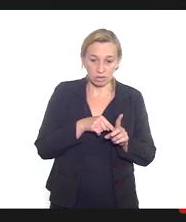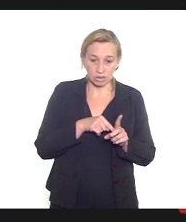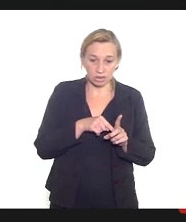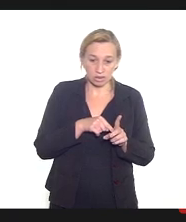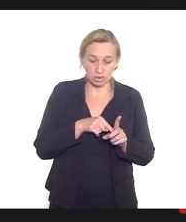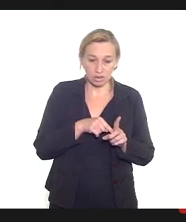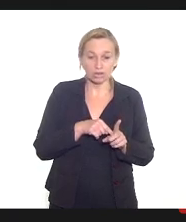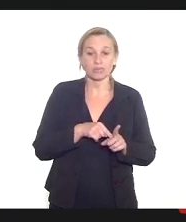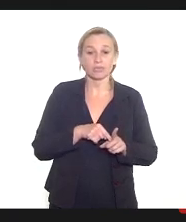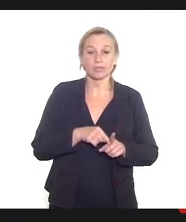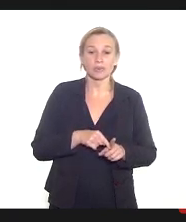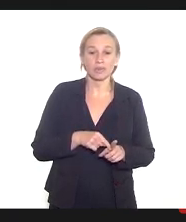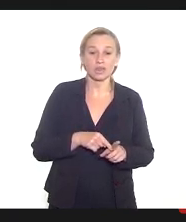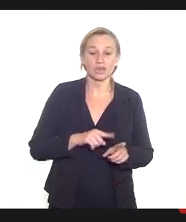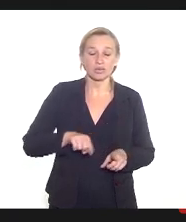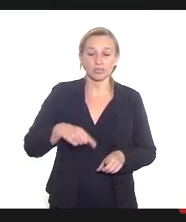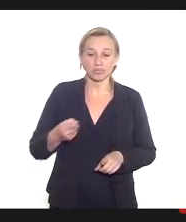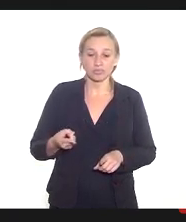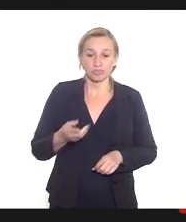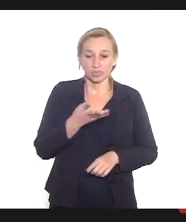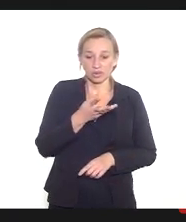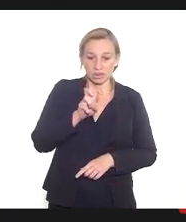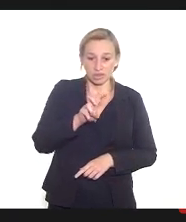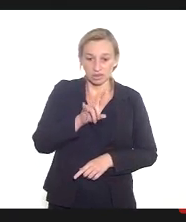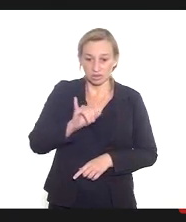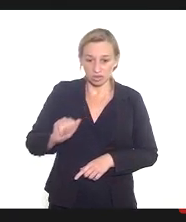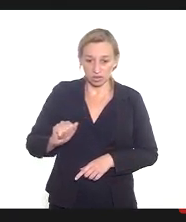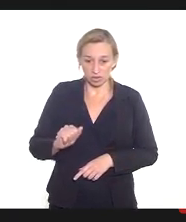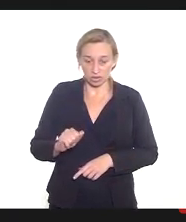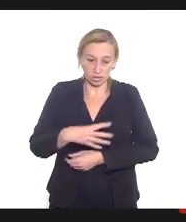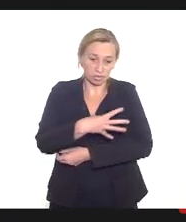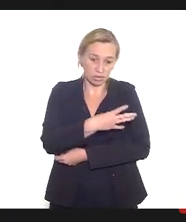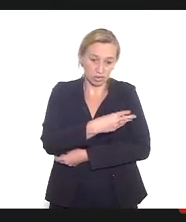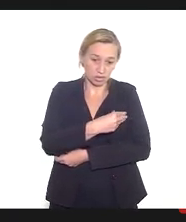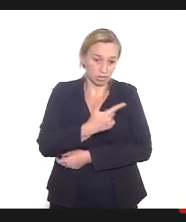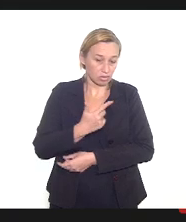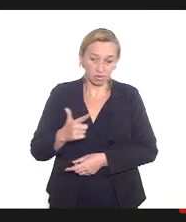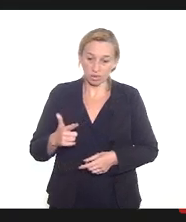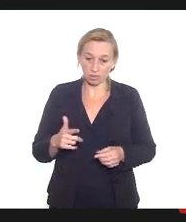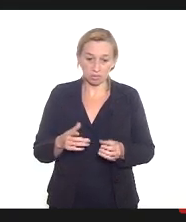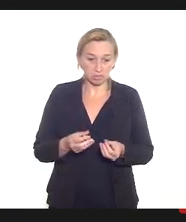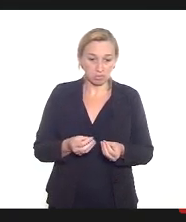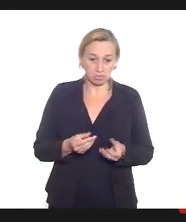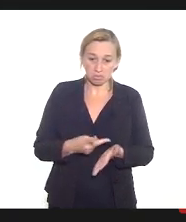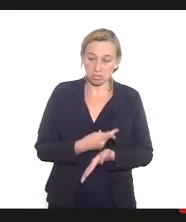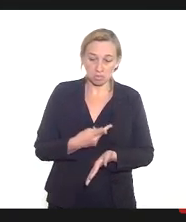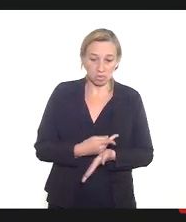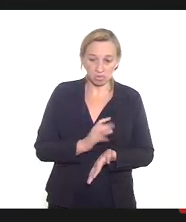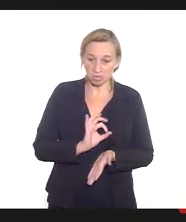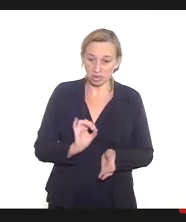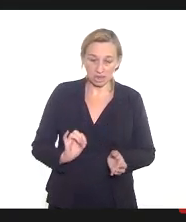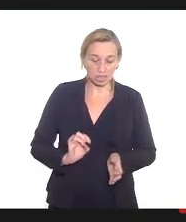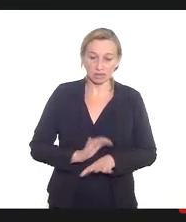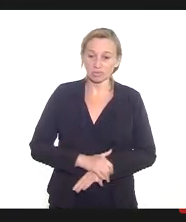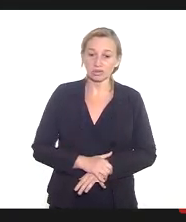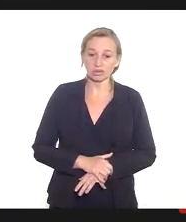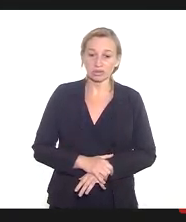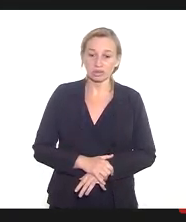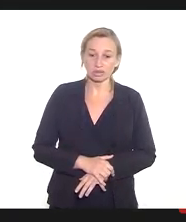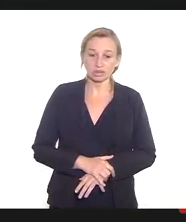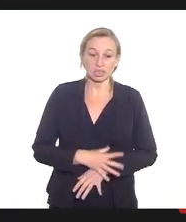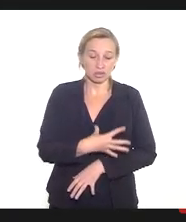já tá claro para gente que não tem restrição nenhuma ela aqui tanto só vai